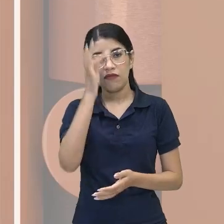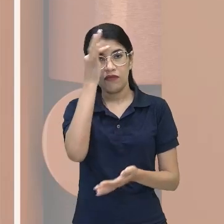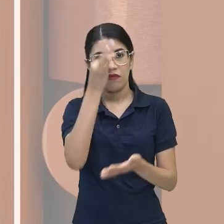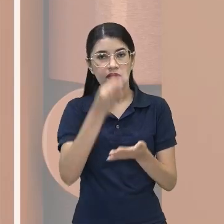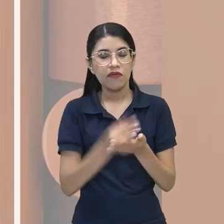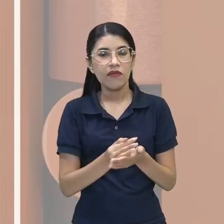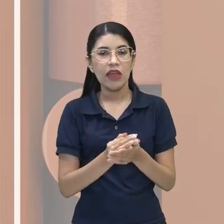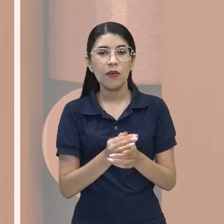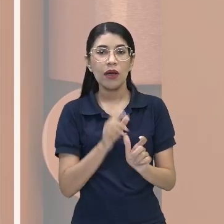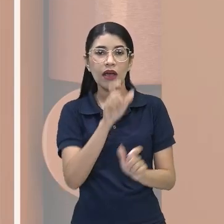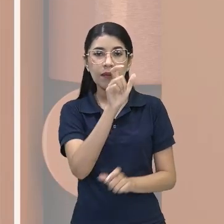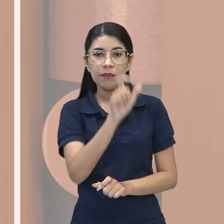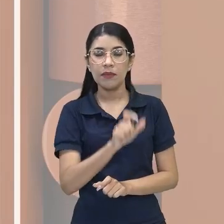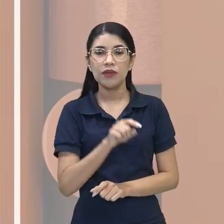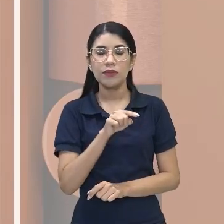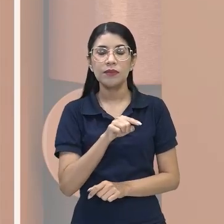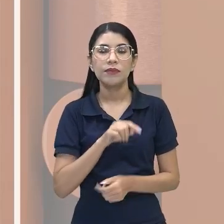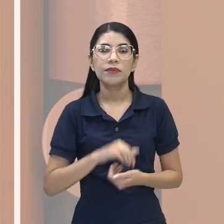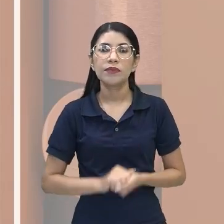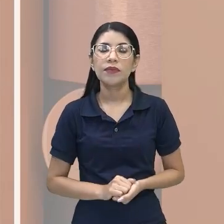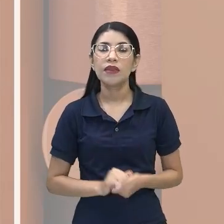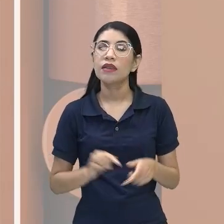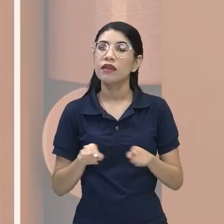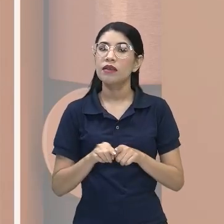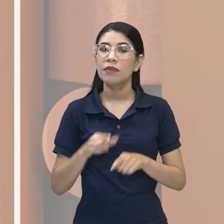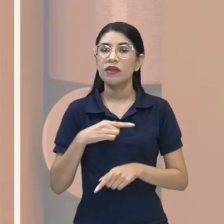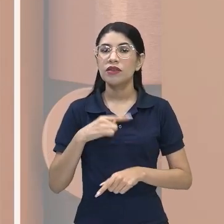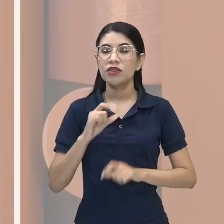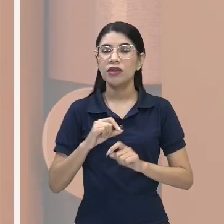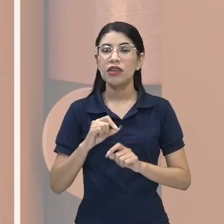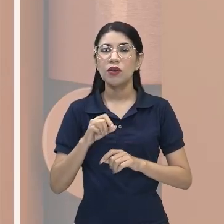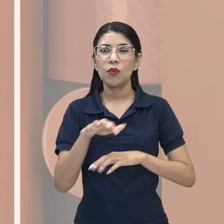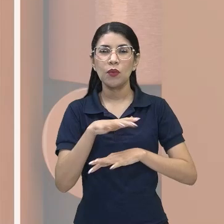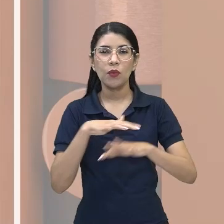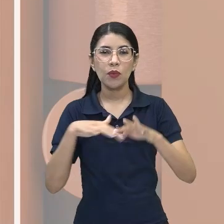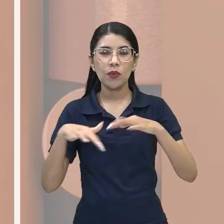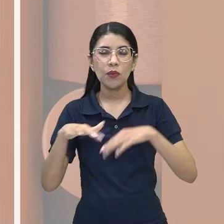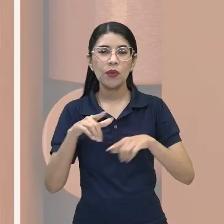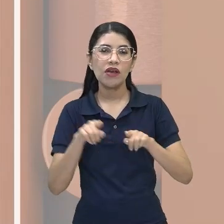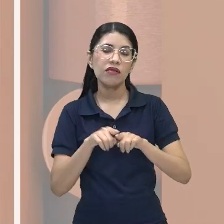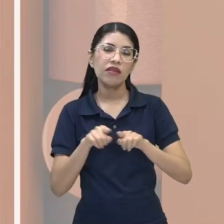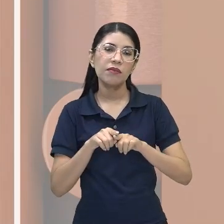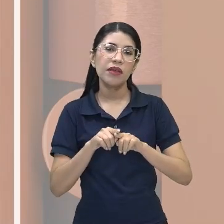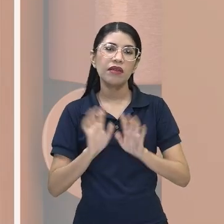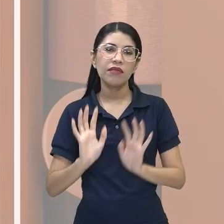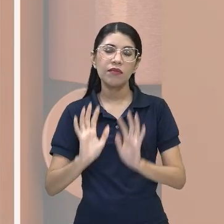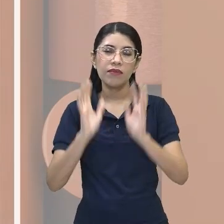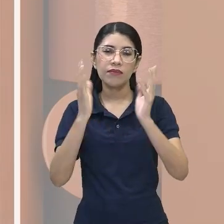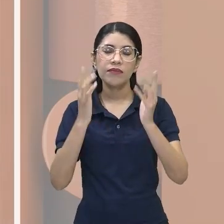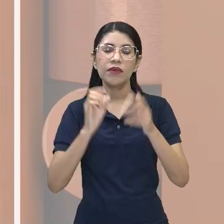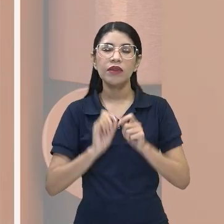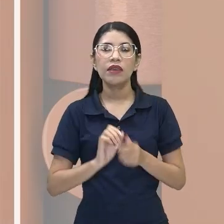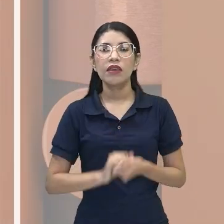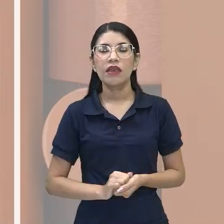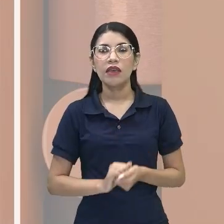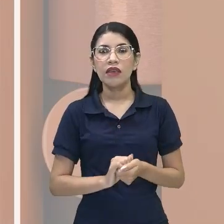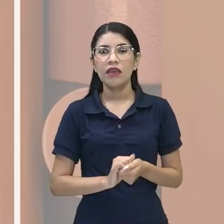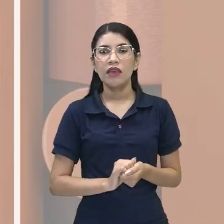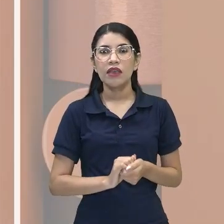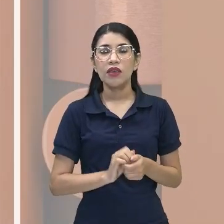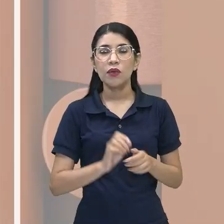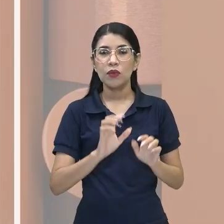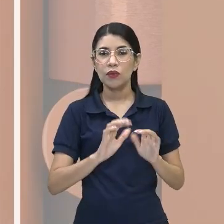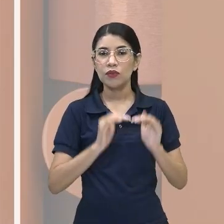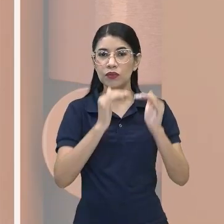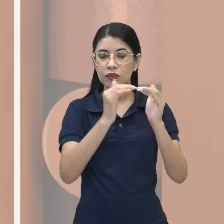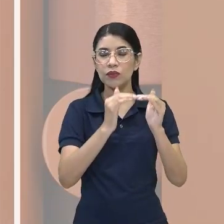conforme você havia jurado. Existia, inclusive, todo um ritual onde o senhor feudal se transformava em